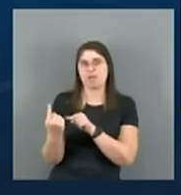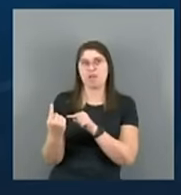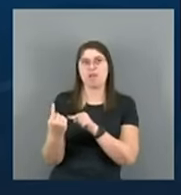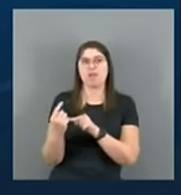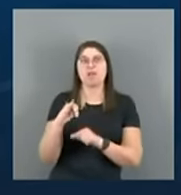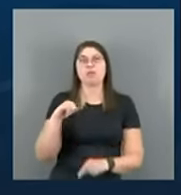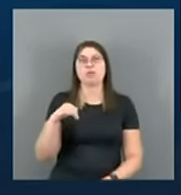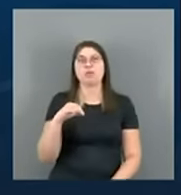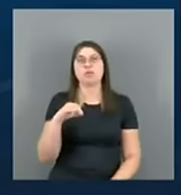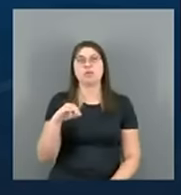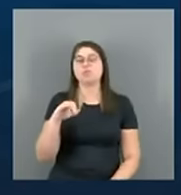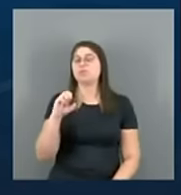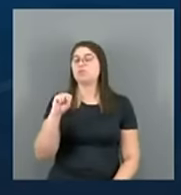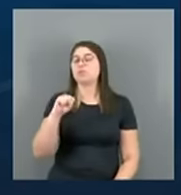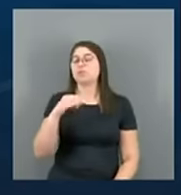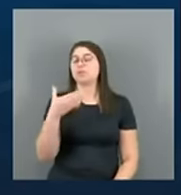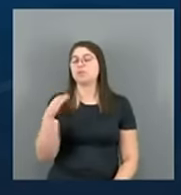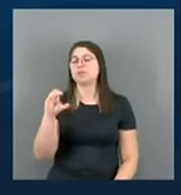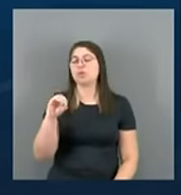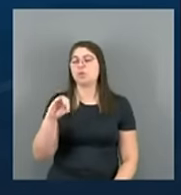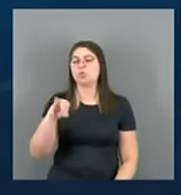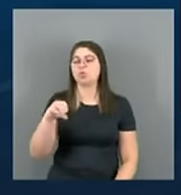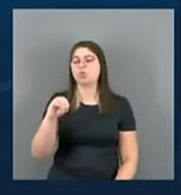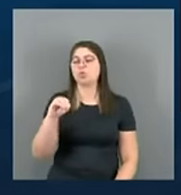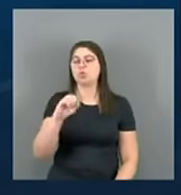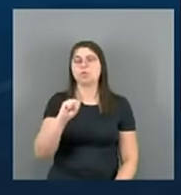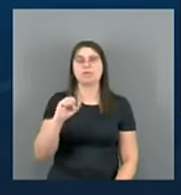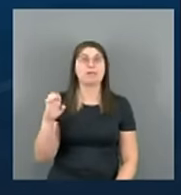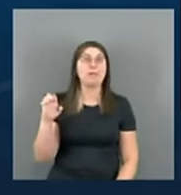José. São José me condenou contra os exames, tomei 11-0.